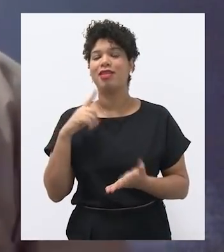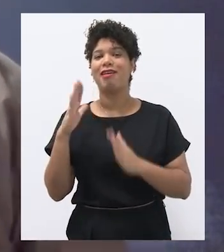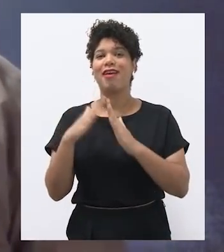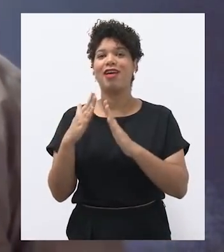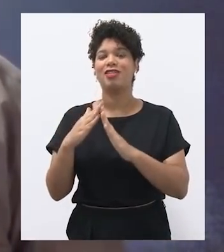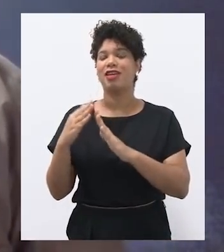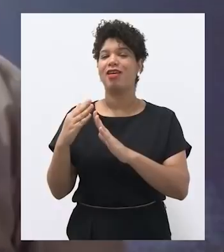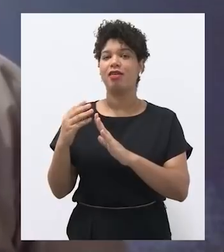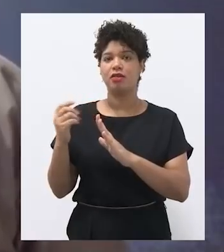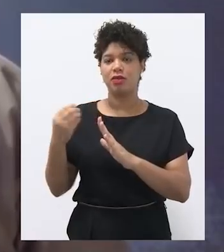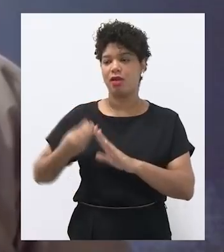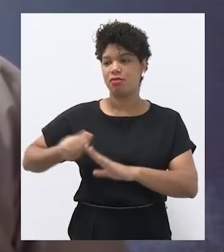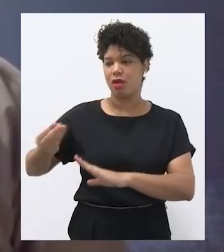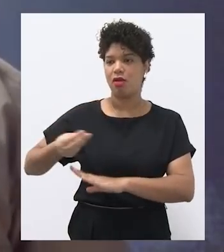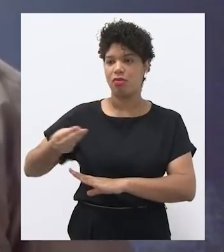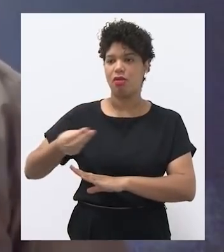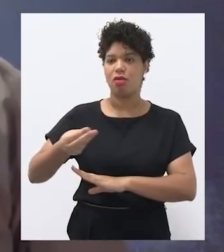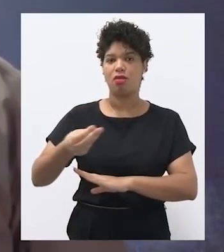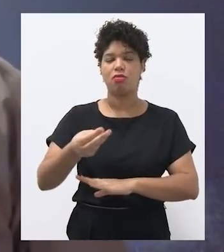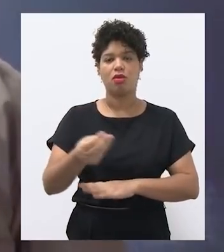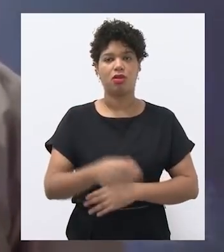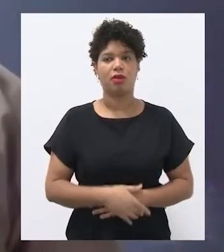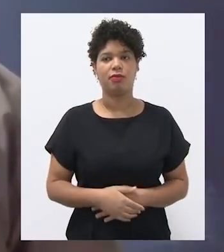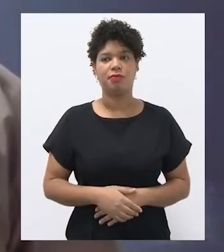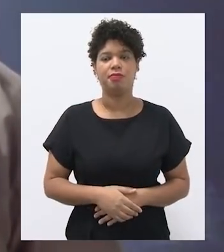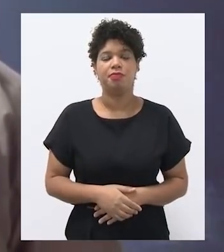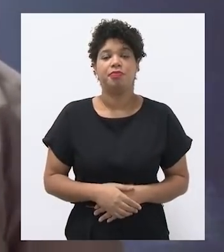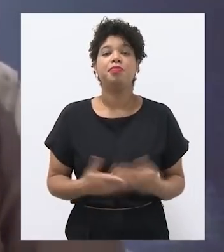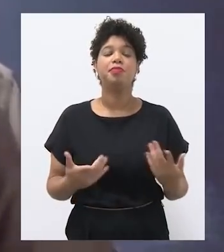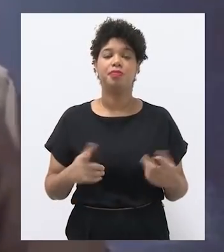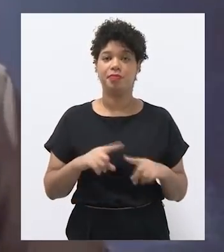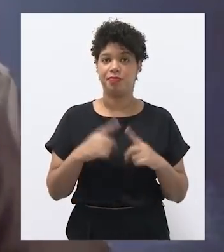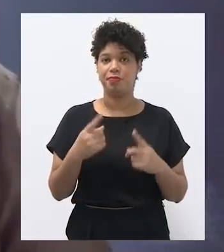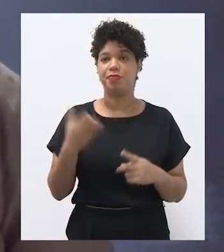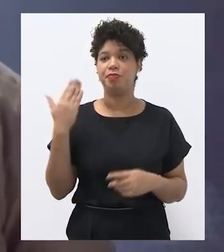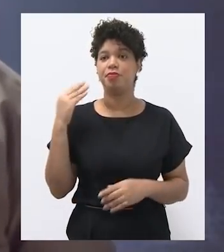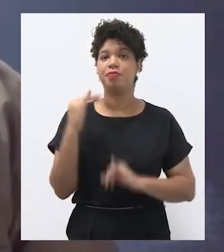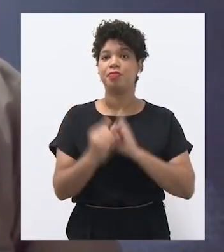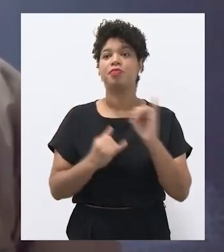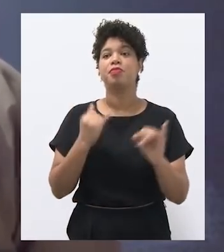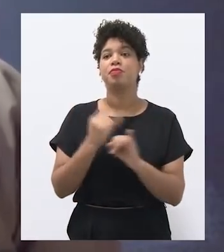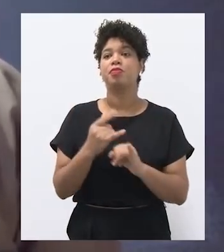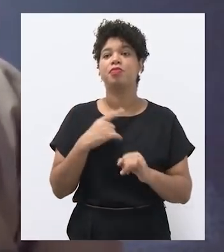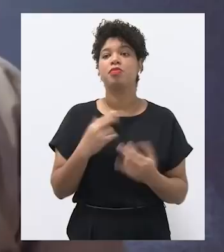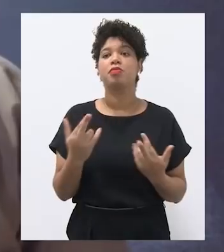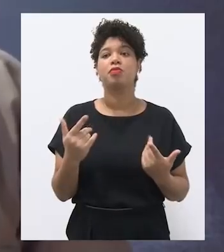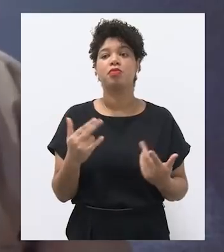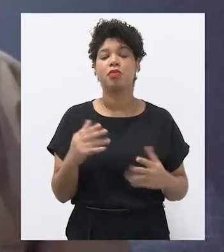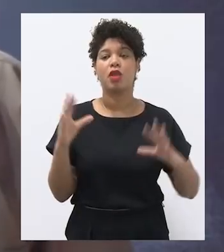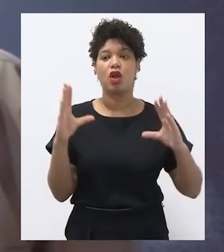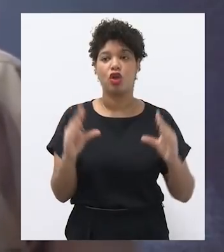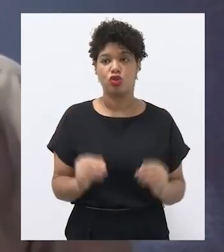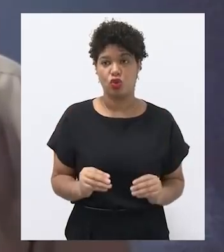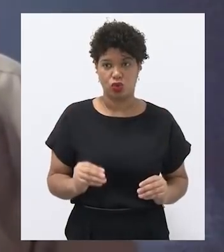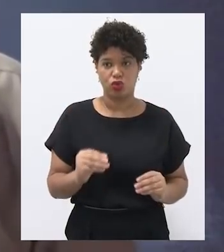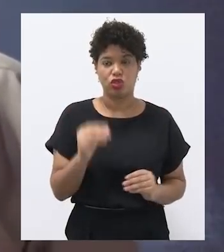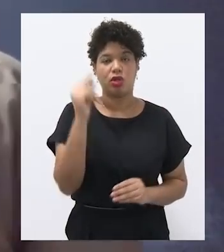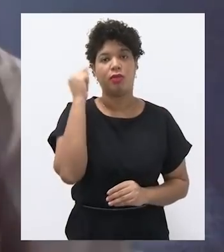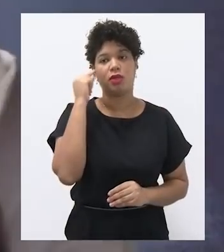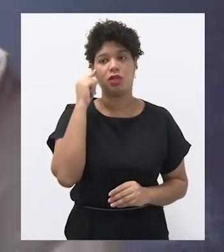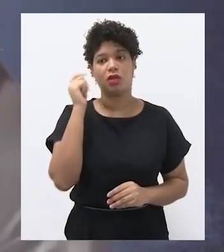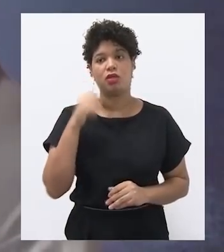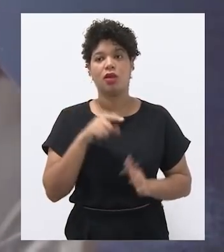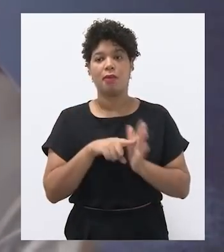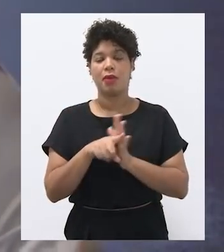Os sites de notícia do início, em priscas eras da internet, eles aplicavam esse modelo operacional, entendendo que